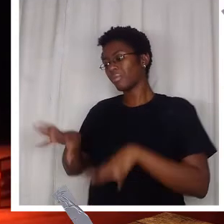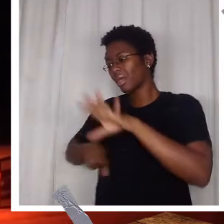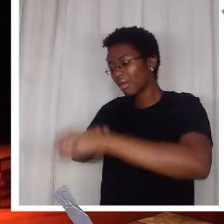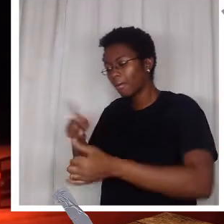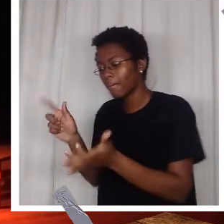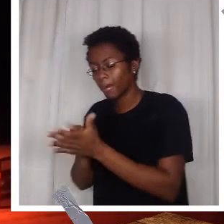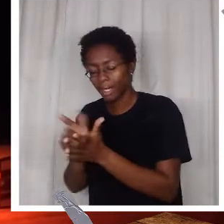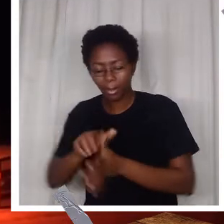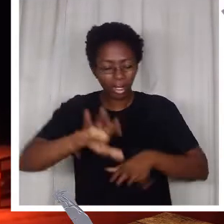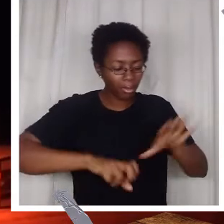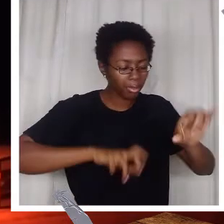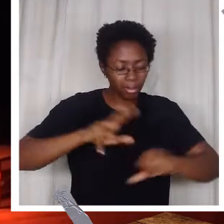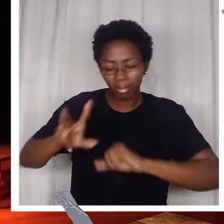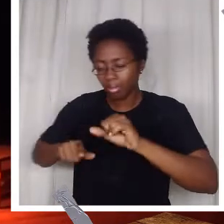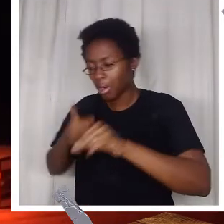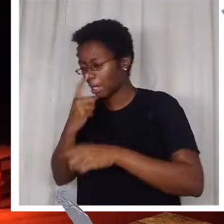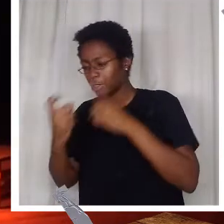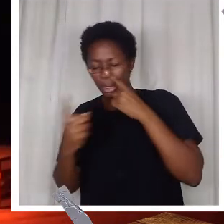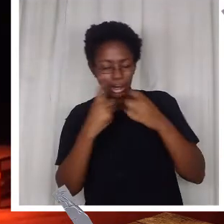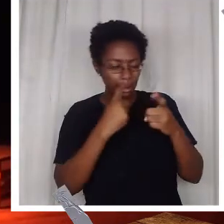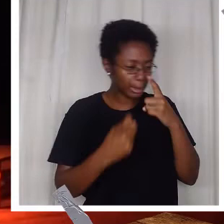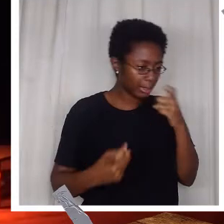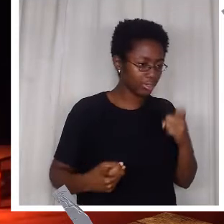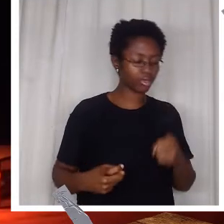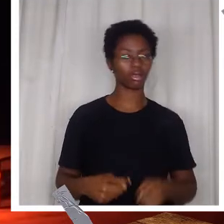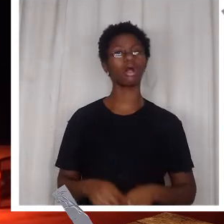fez a primeira radiografia